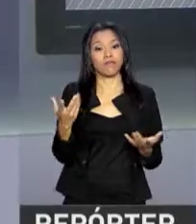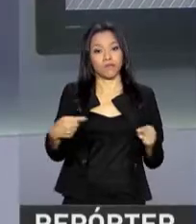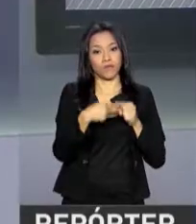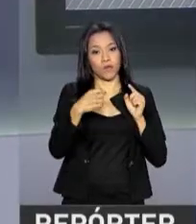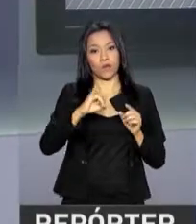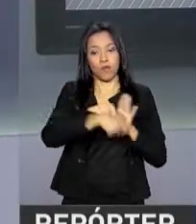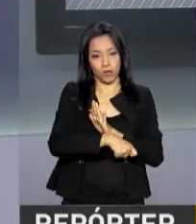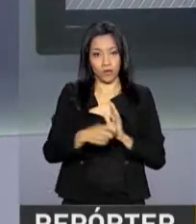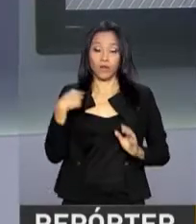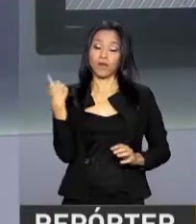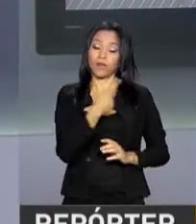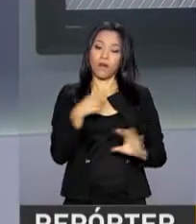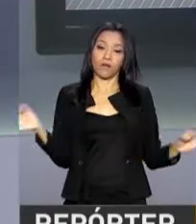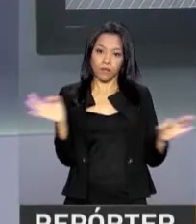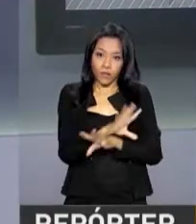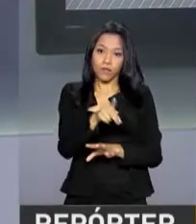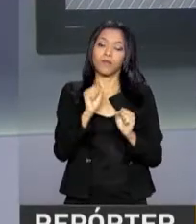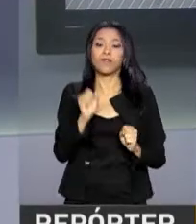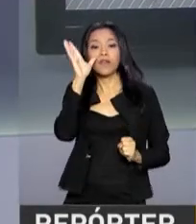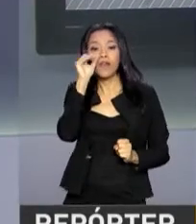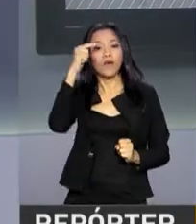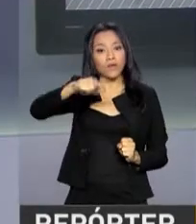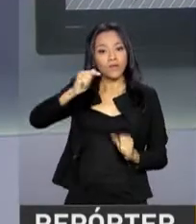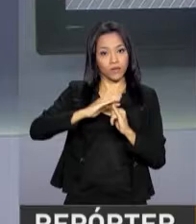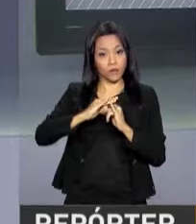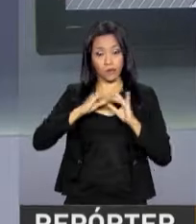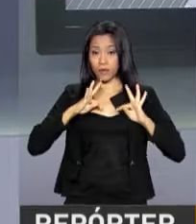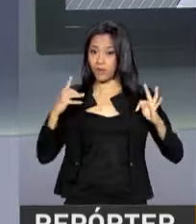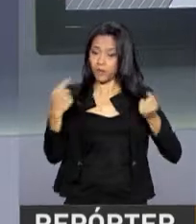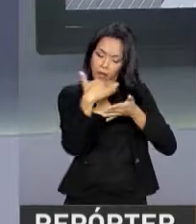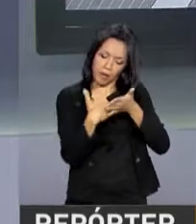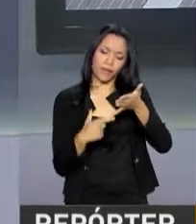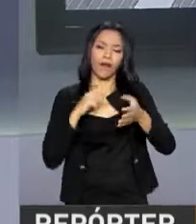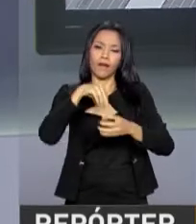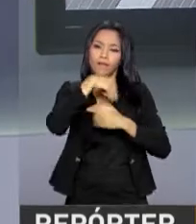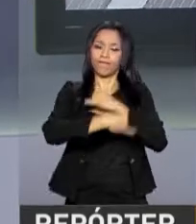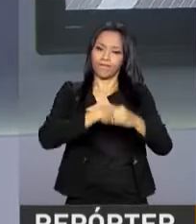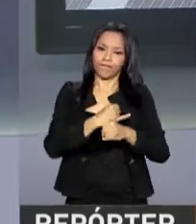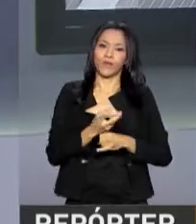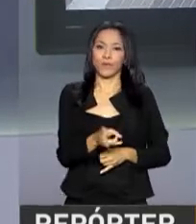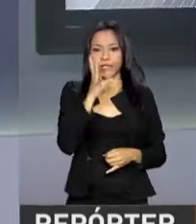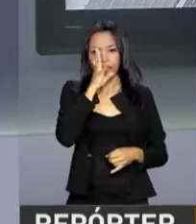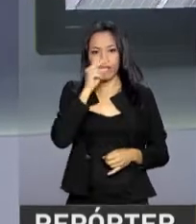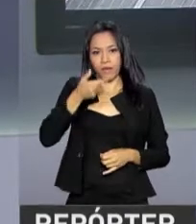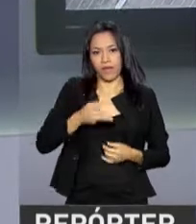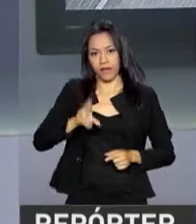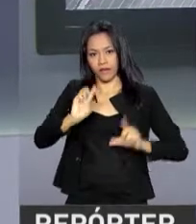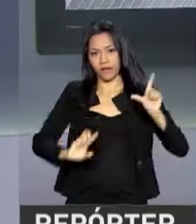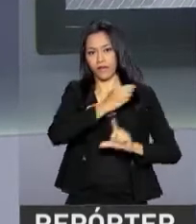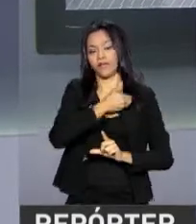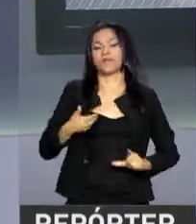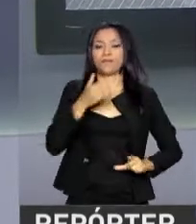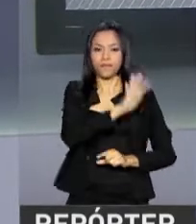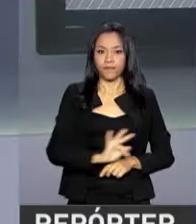nós ficamos por aqui você pode ver as reportagens no youtube toda a nossa programação também está na internet continue na nbr